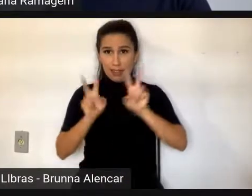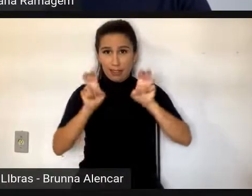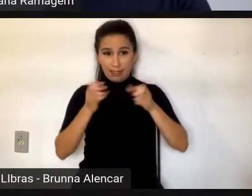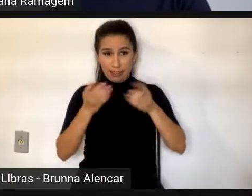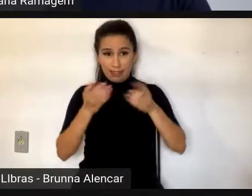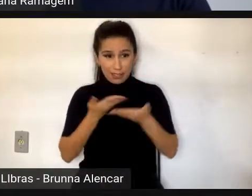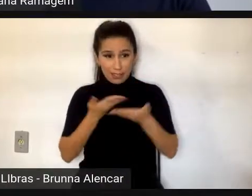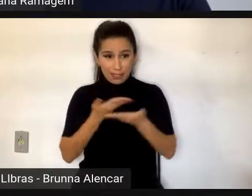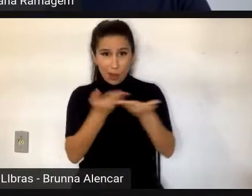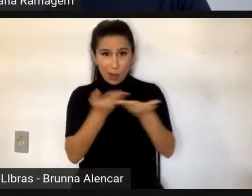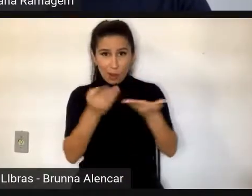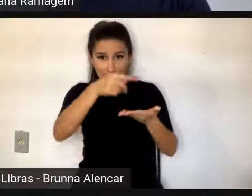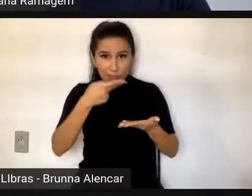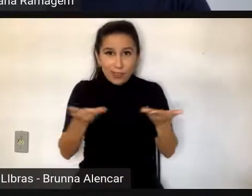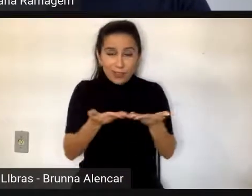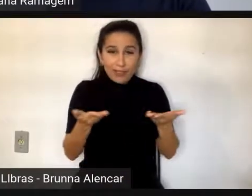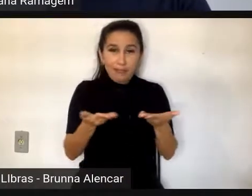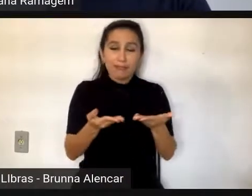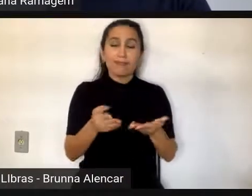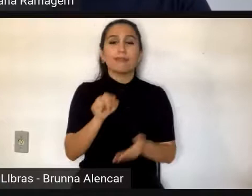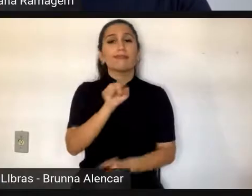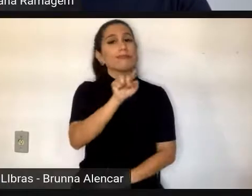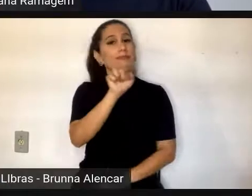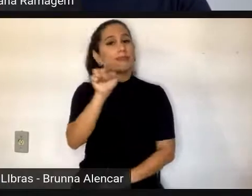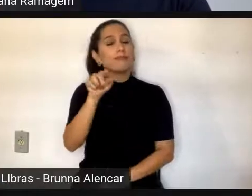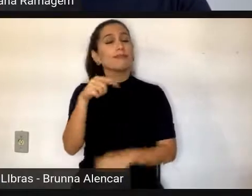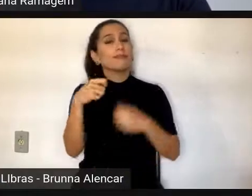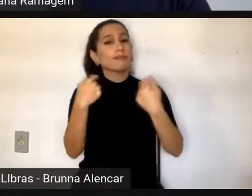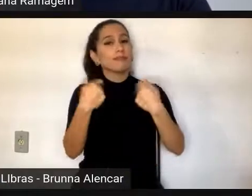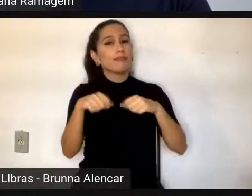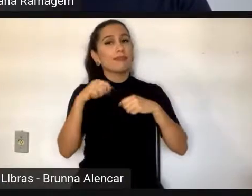citar, você tem sempre que ter